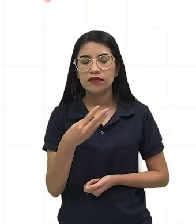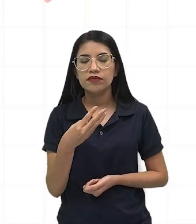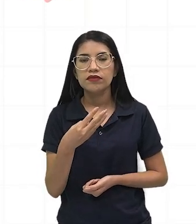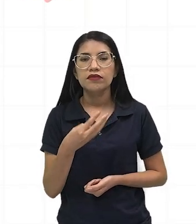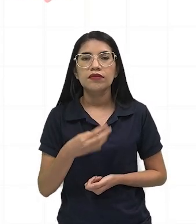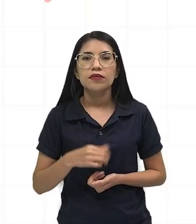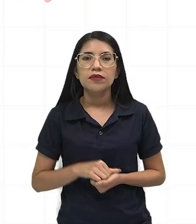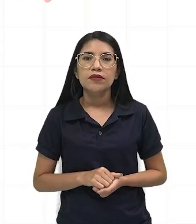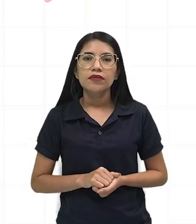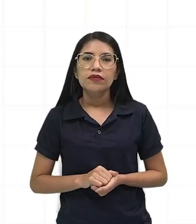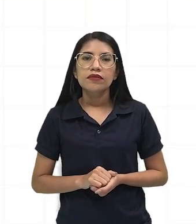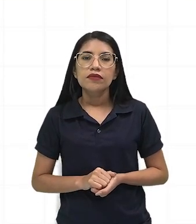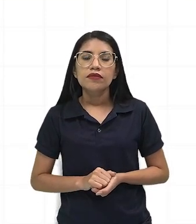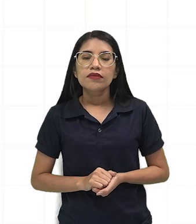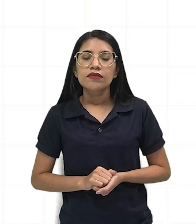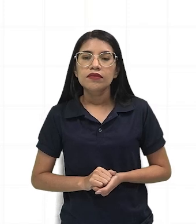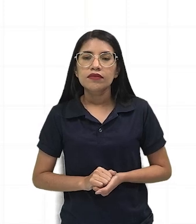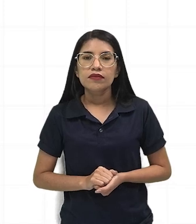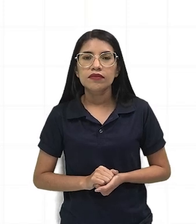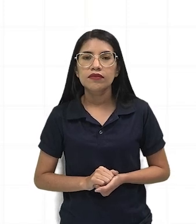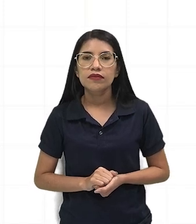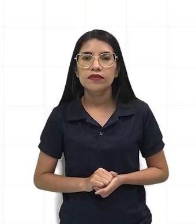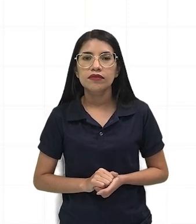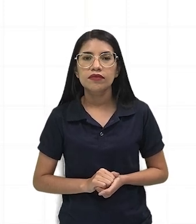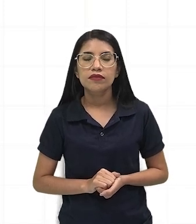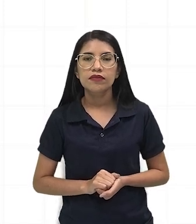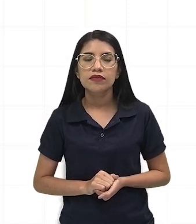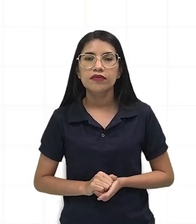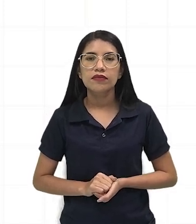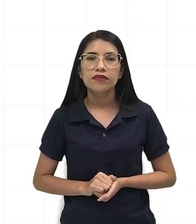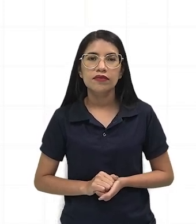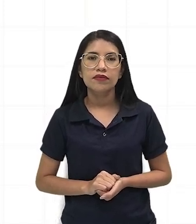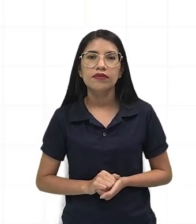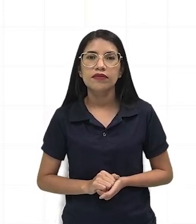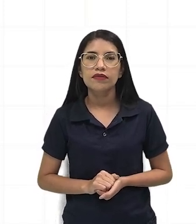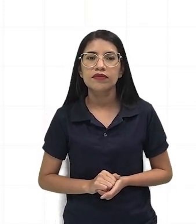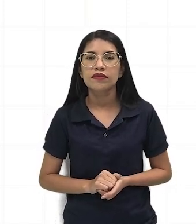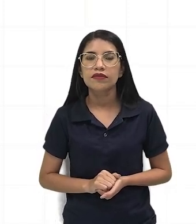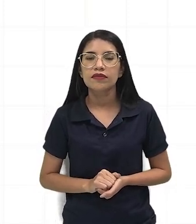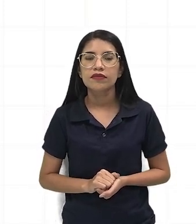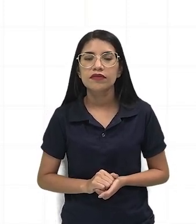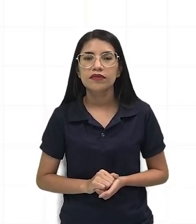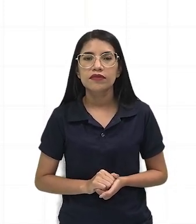9,3. Beleza? Então, vou botar aqui para baixo.